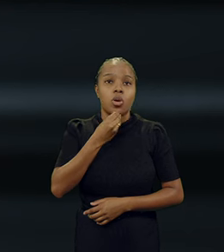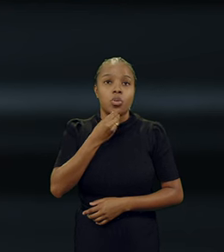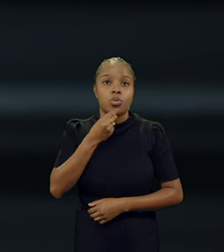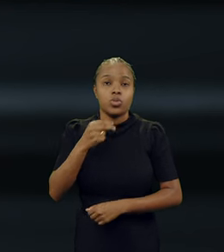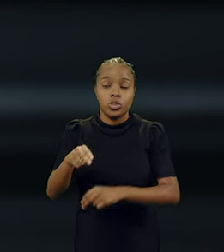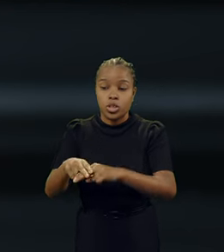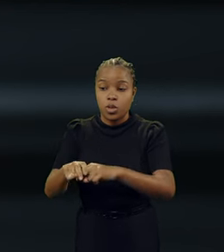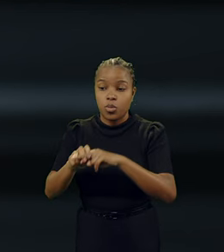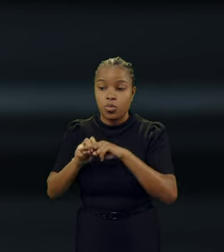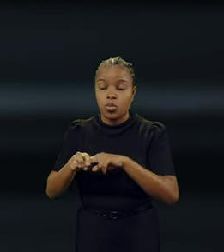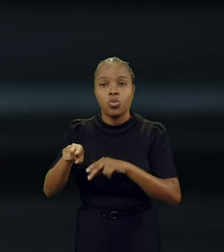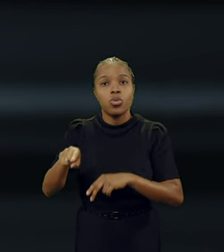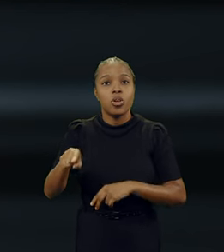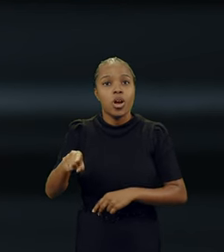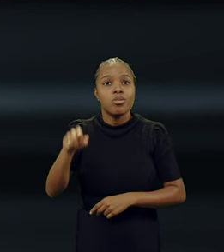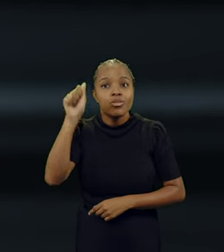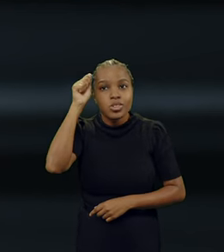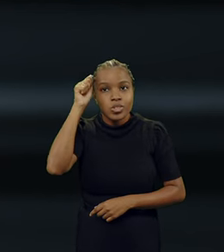Mulher é o osso, meus irmãos.